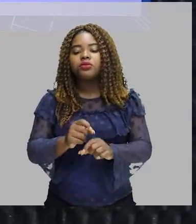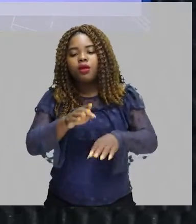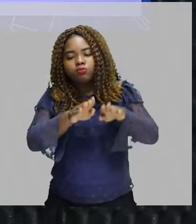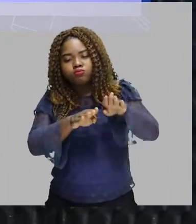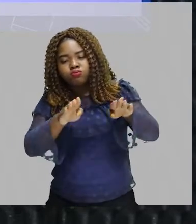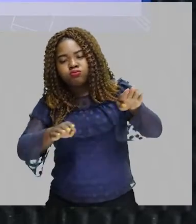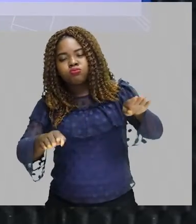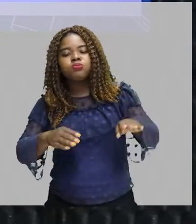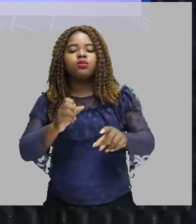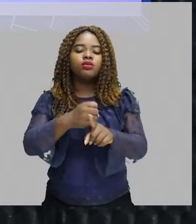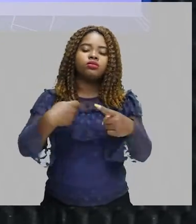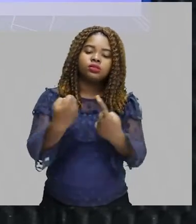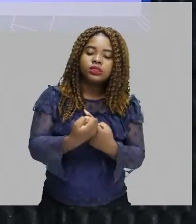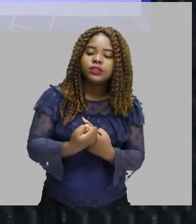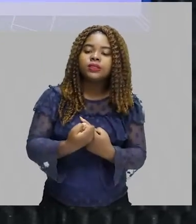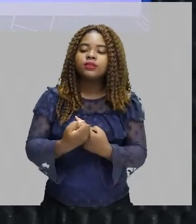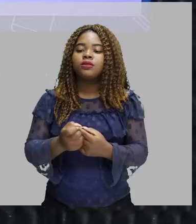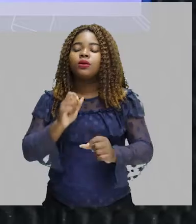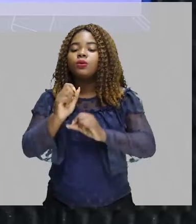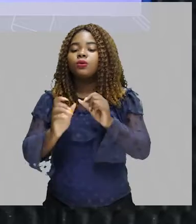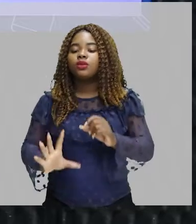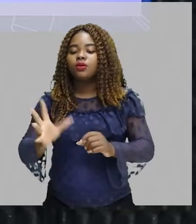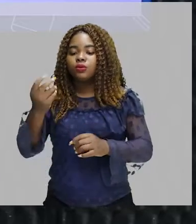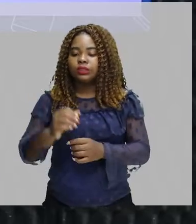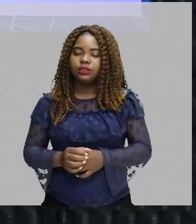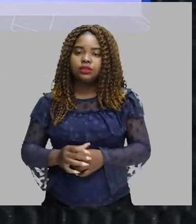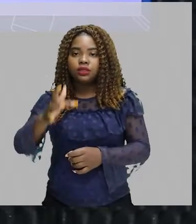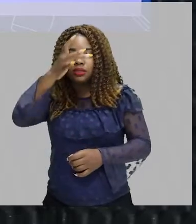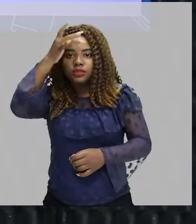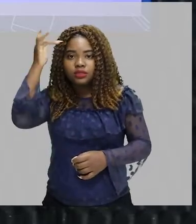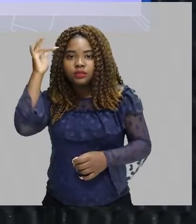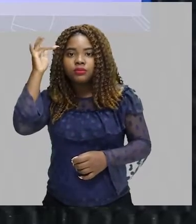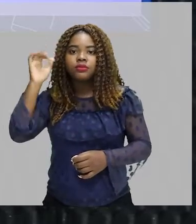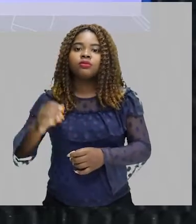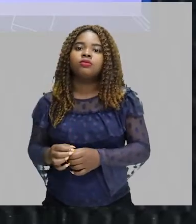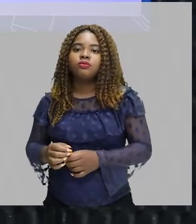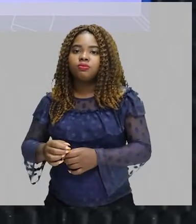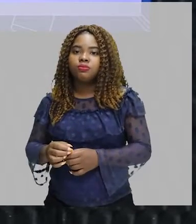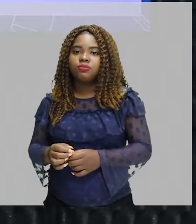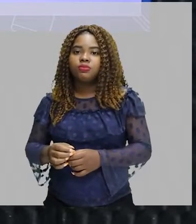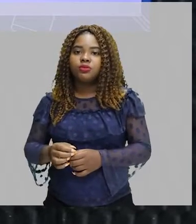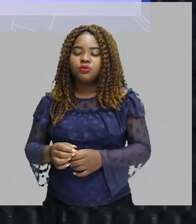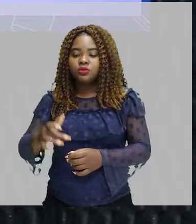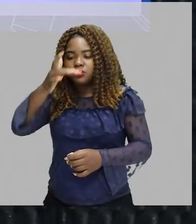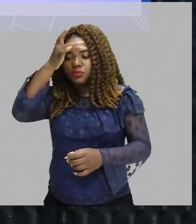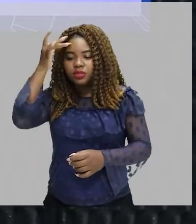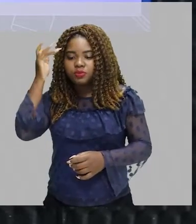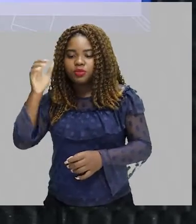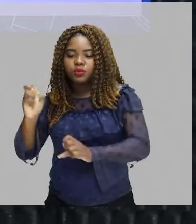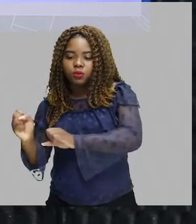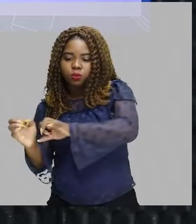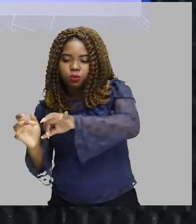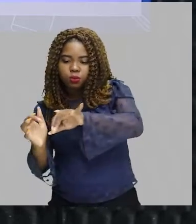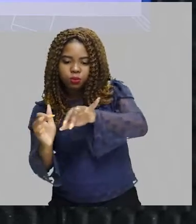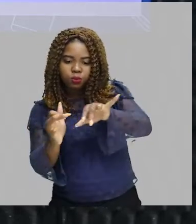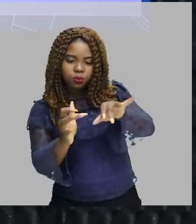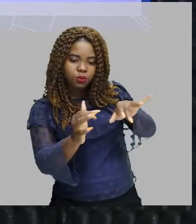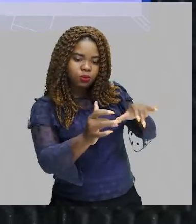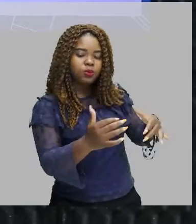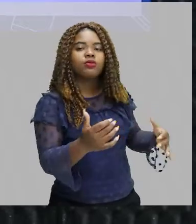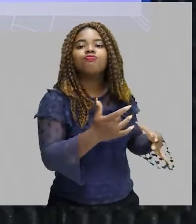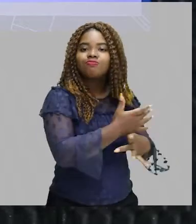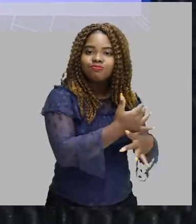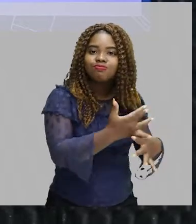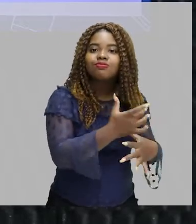é que as pessoas saiam daqui buscando melhores condições de vida. Onde? Normalmente onde tem emprego, ou seja, se deslocam para o